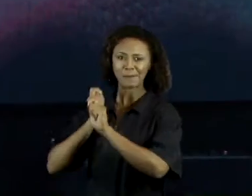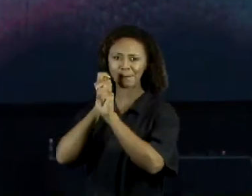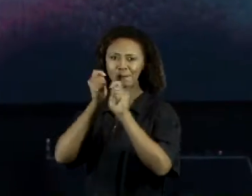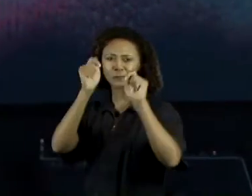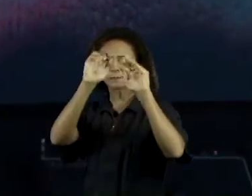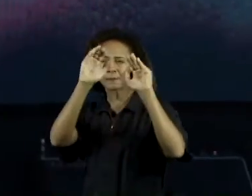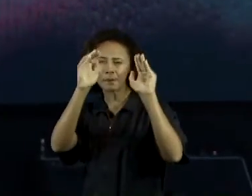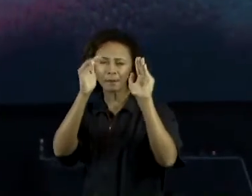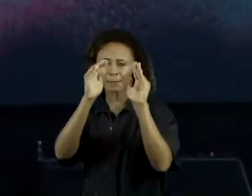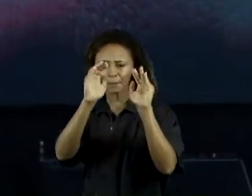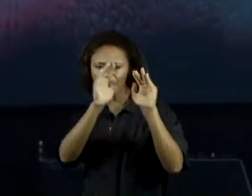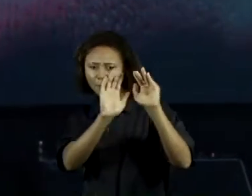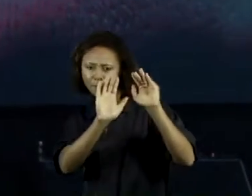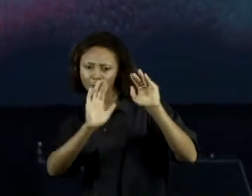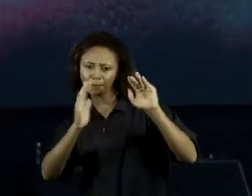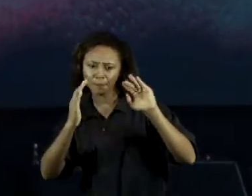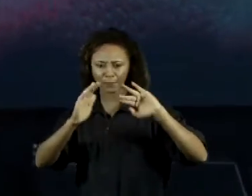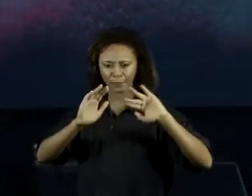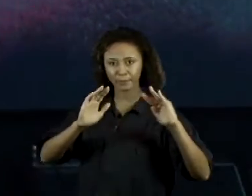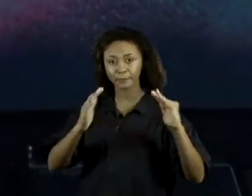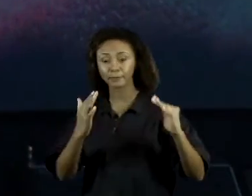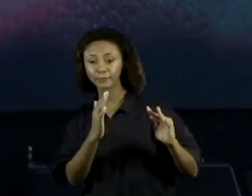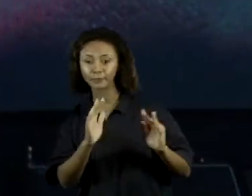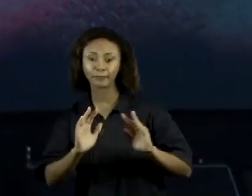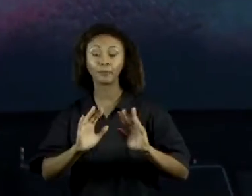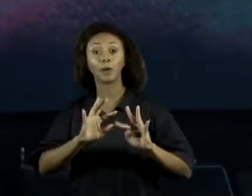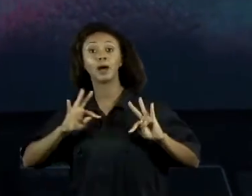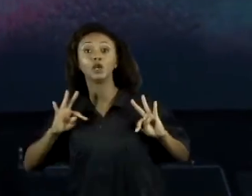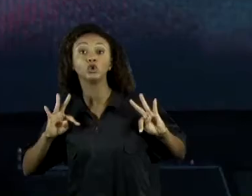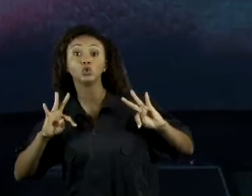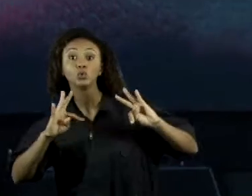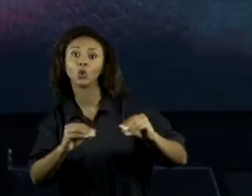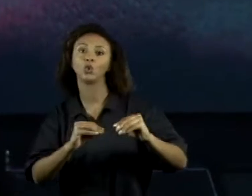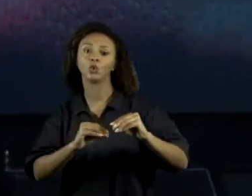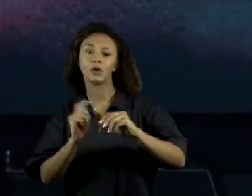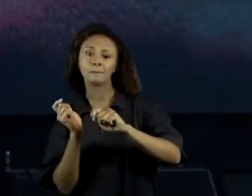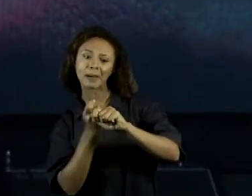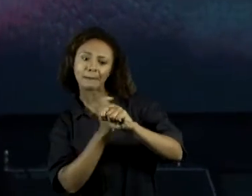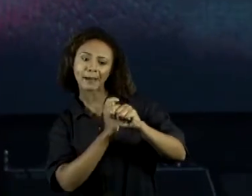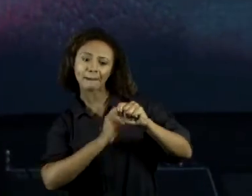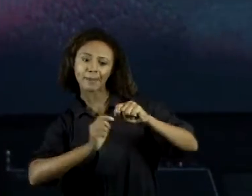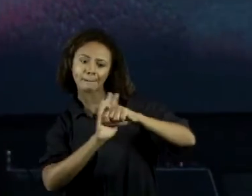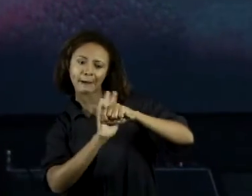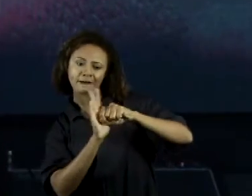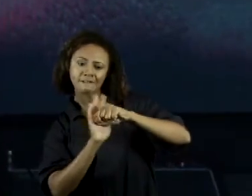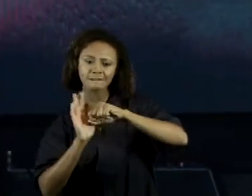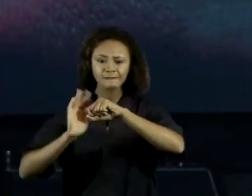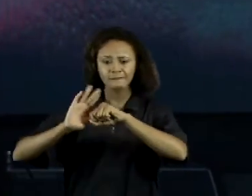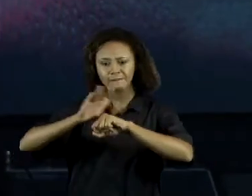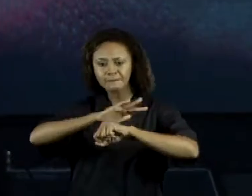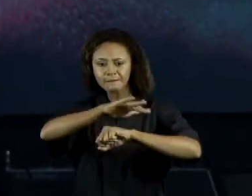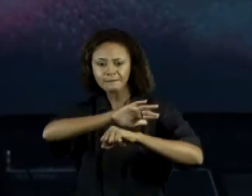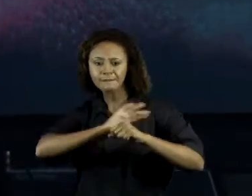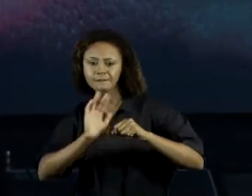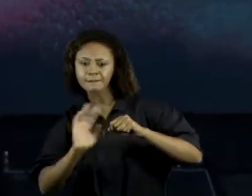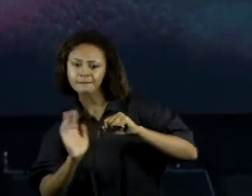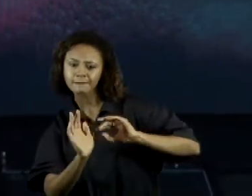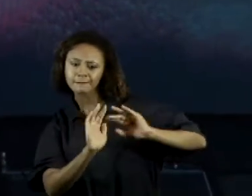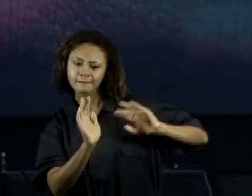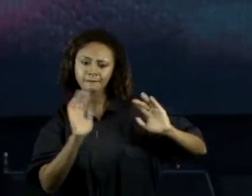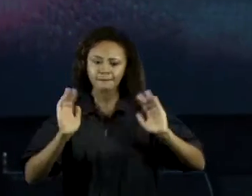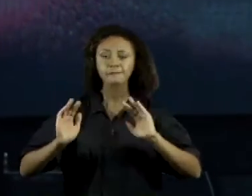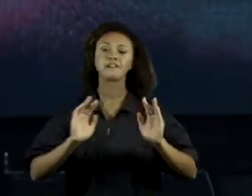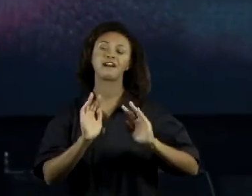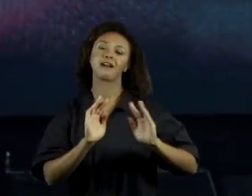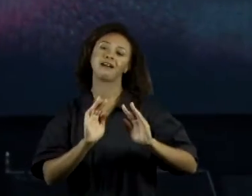e libertar tudo aquilo que te impede de se tornar a obra de arte para a qual Ele te criou,